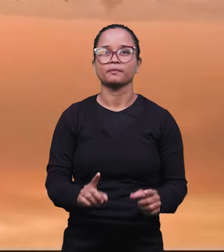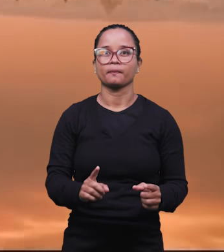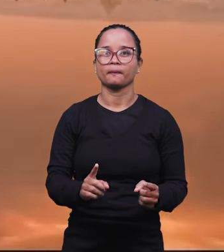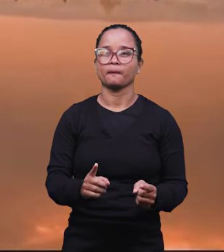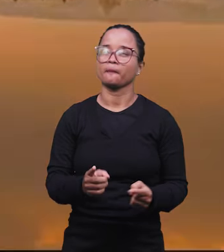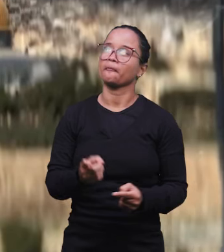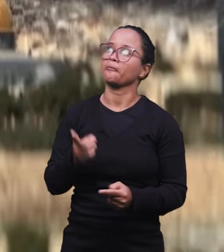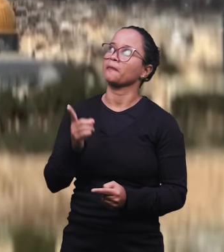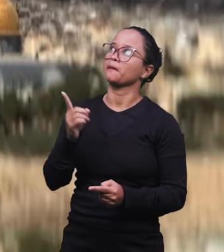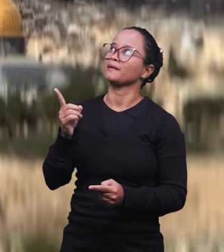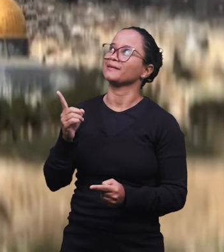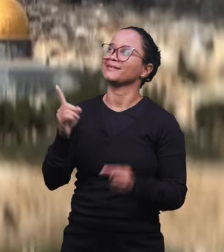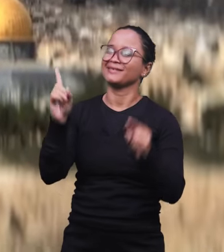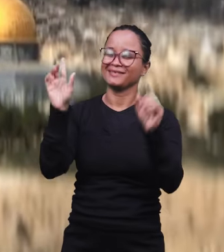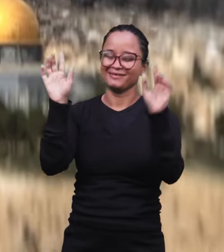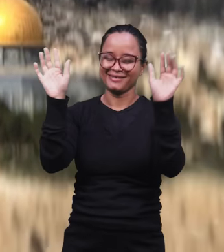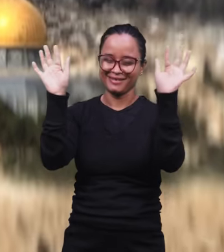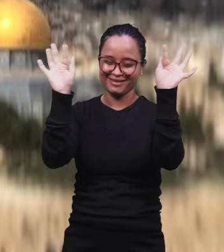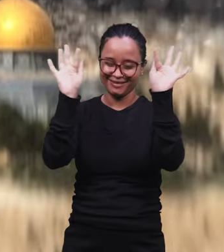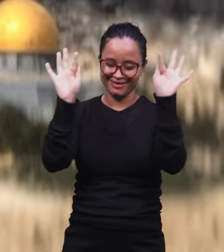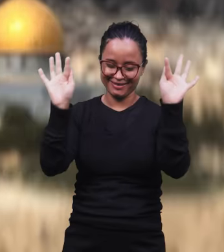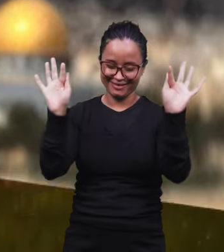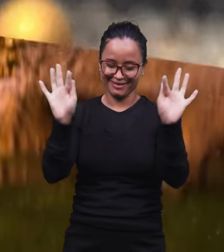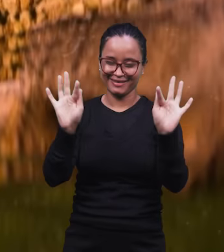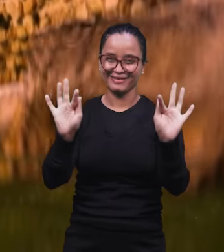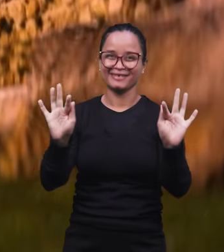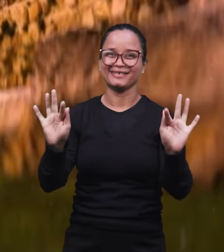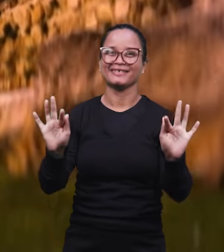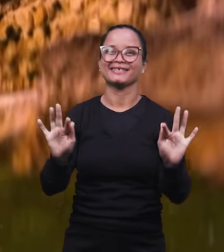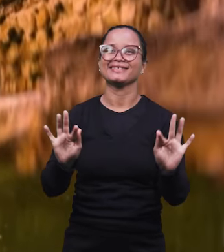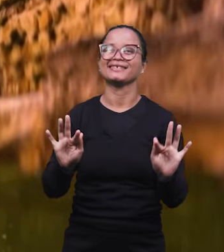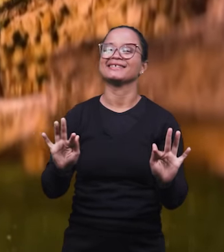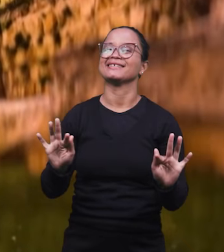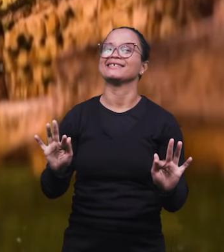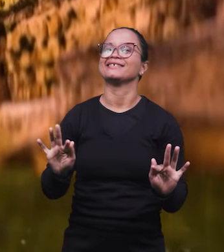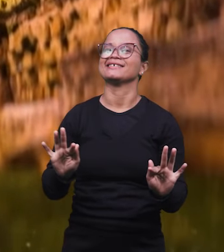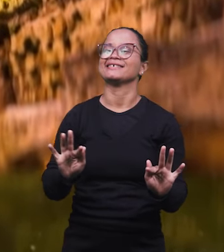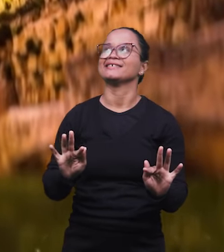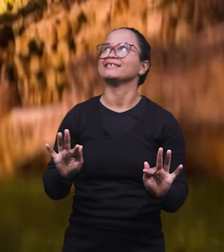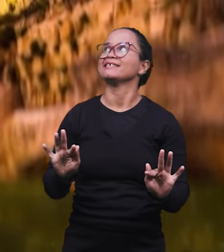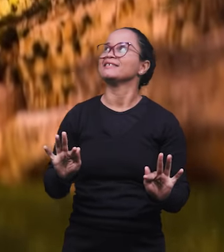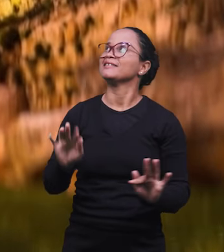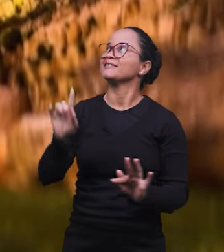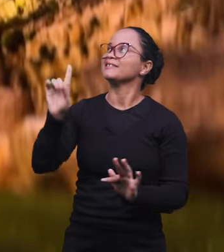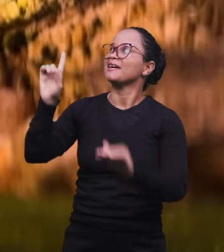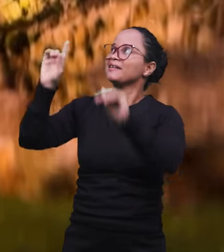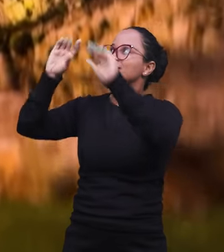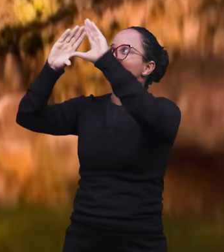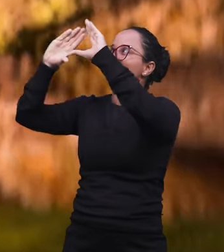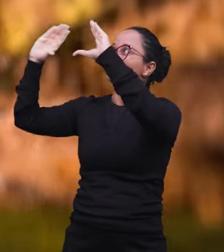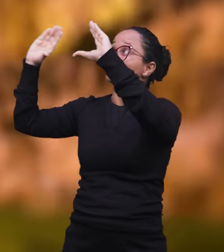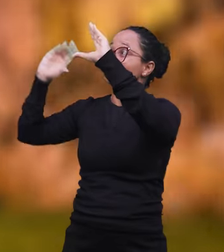entrar na muito feliz